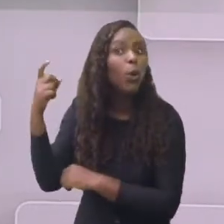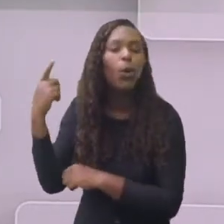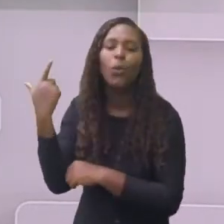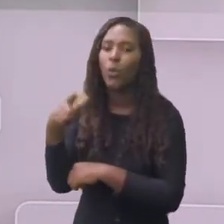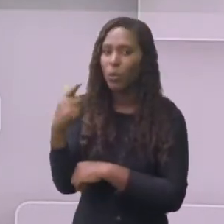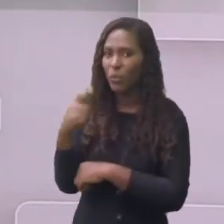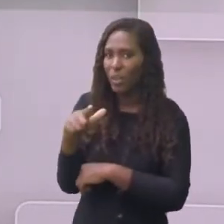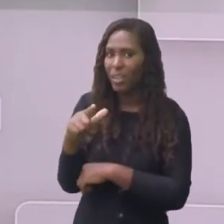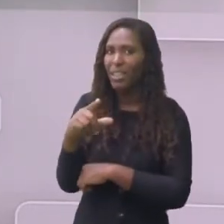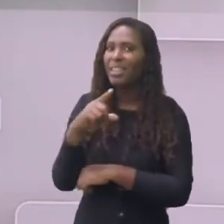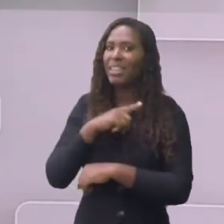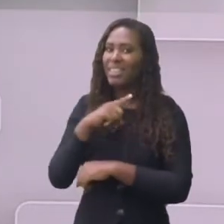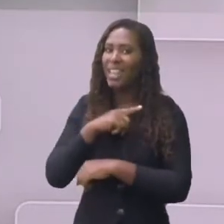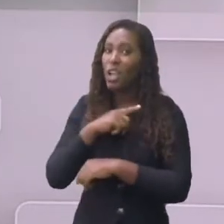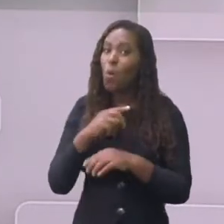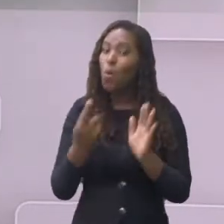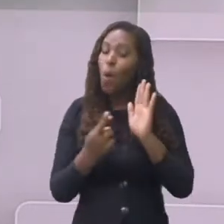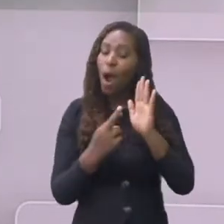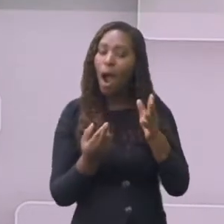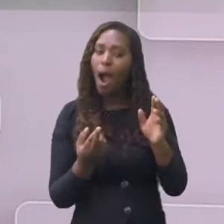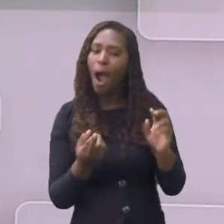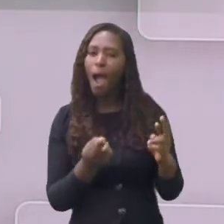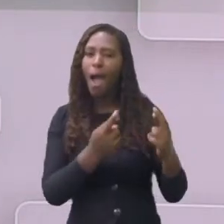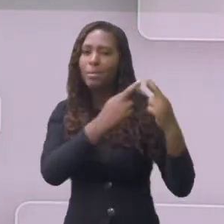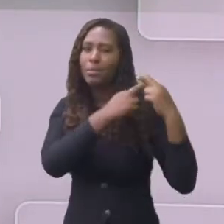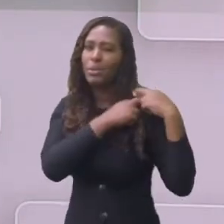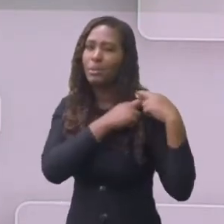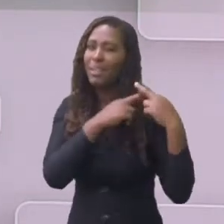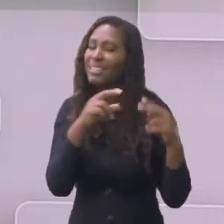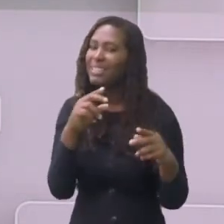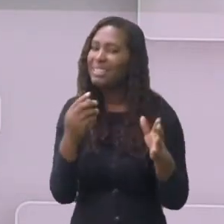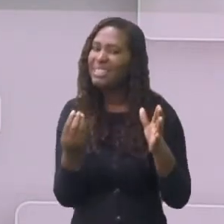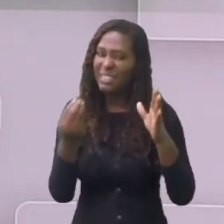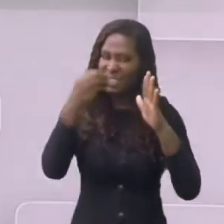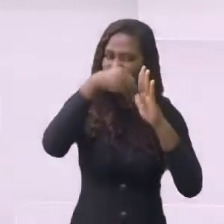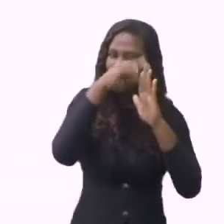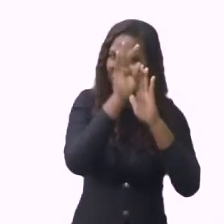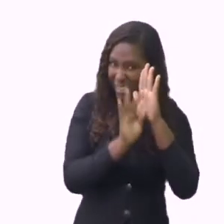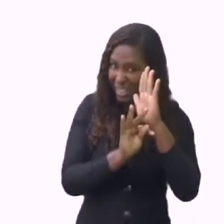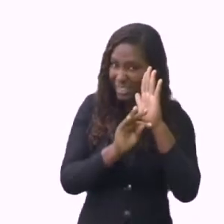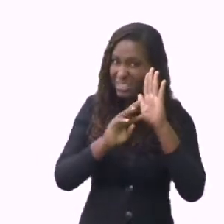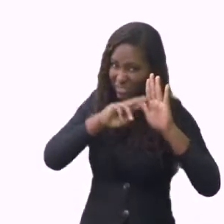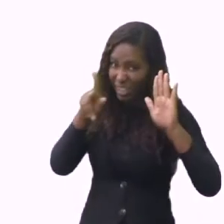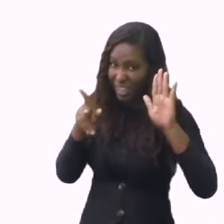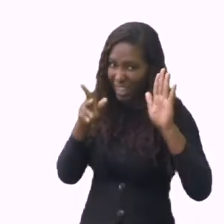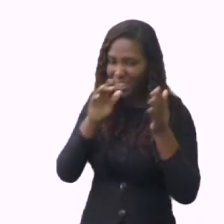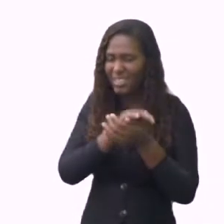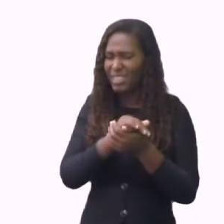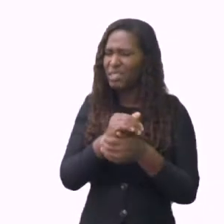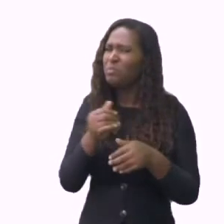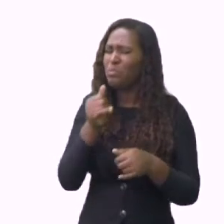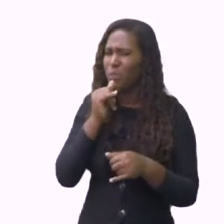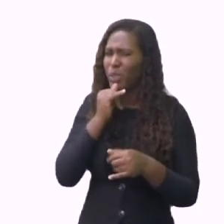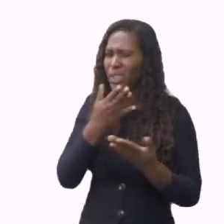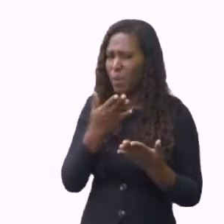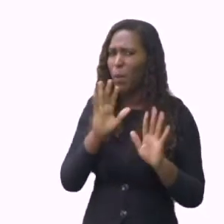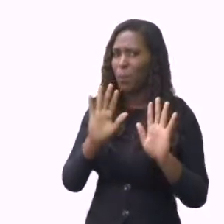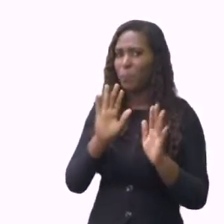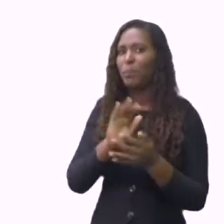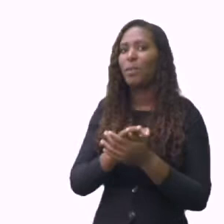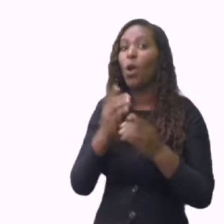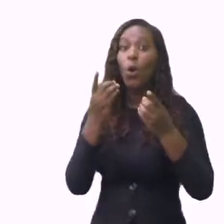pouco mais sobre isso para a gente deixar isso bastante claro. Vamos observar o diálogo que a gente tem agora, eu vou ler com